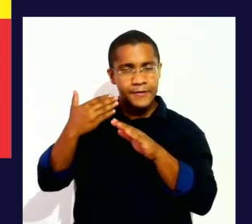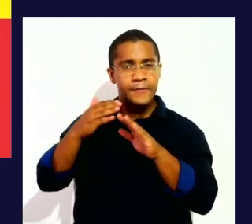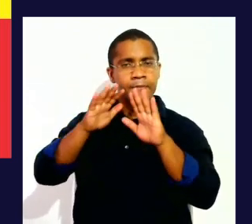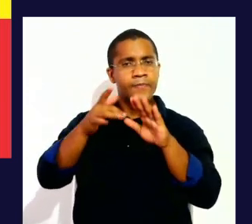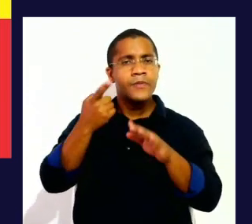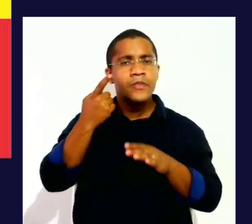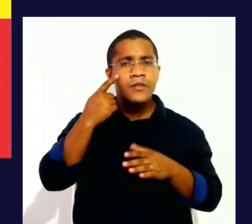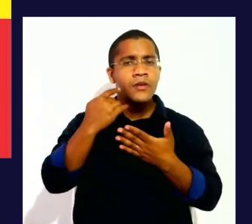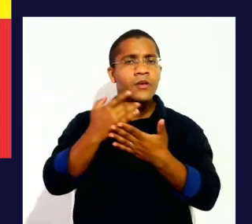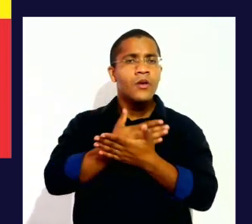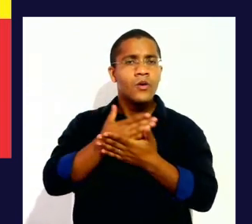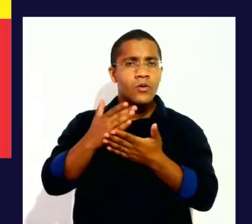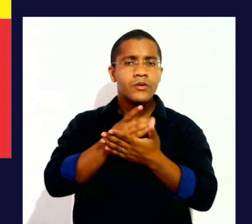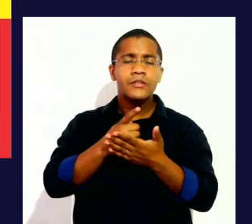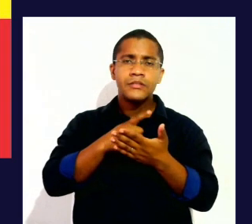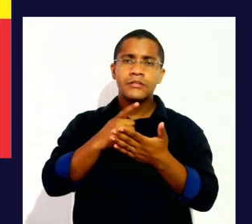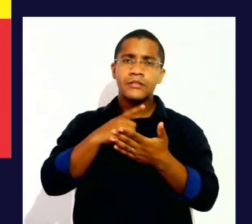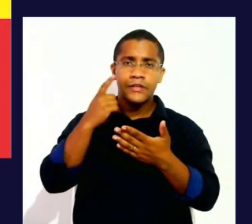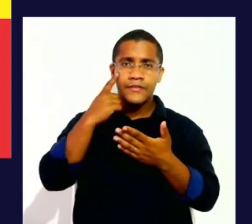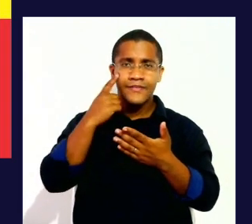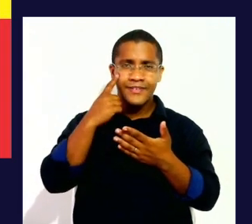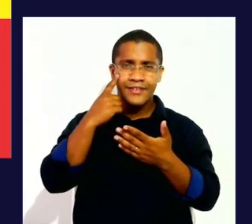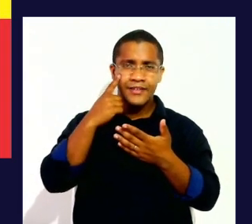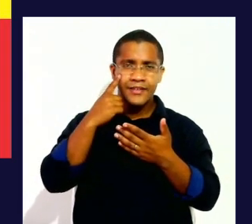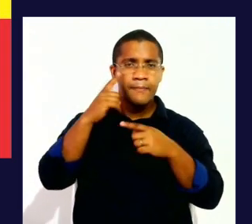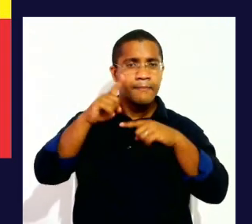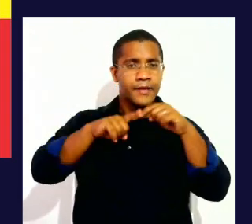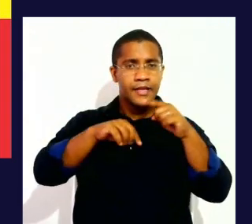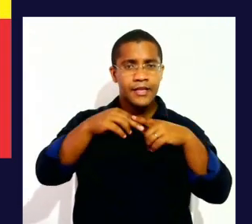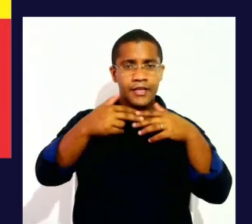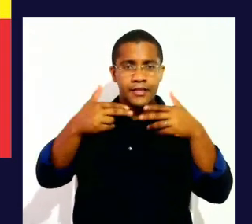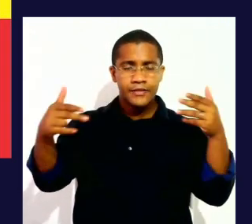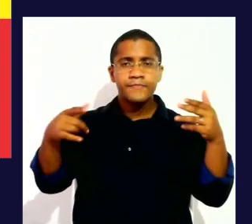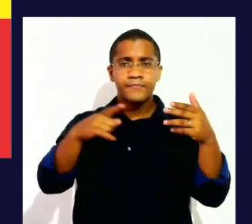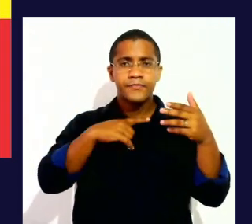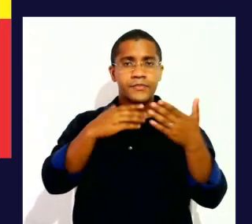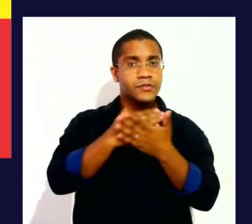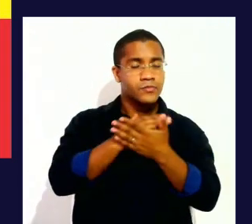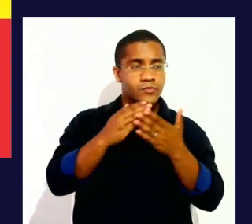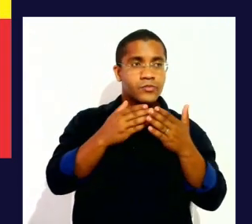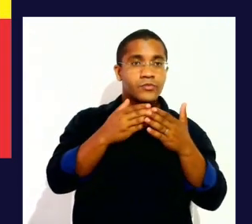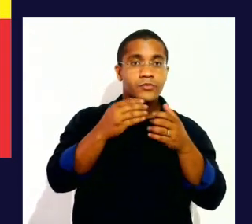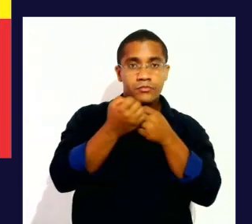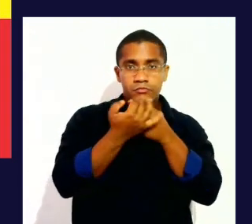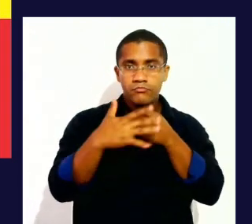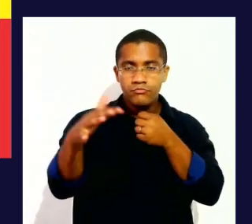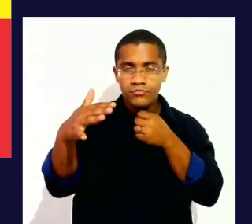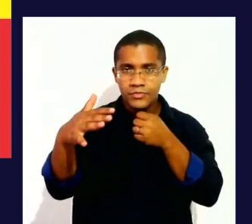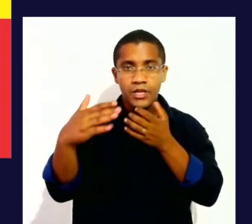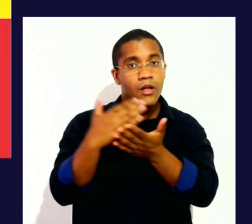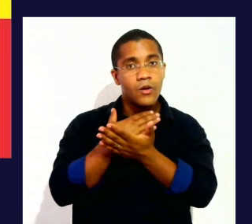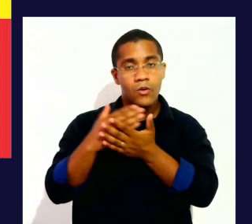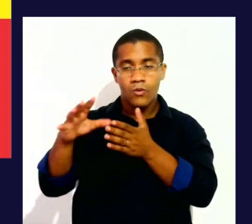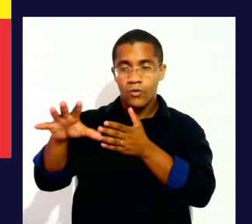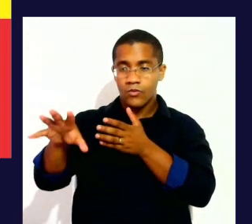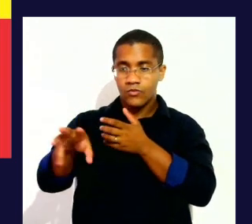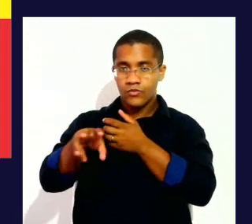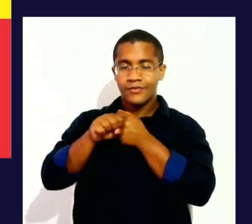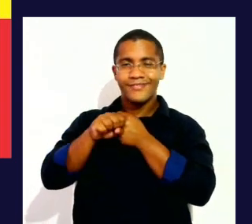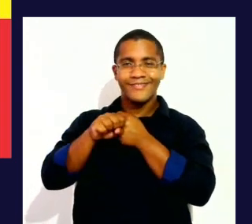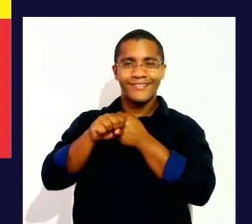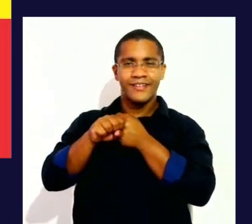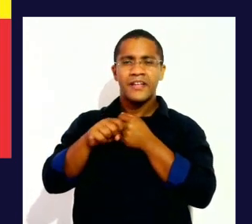aí alguns materiais que são condutores e outros que são isolantes. Então o alumínio ele é um